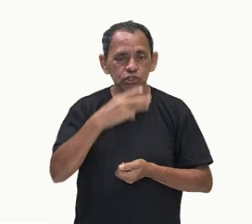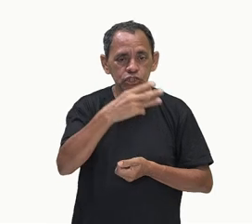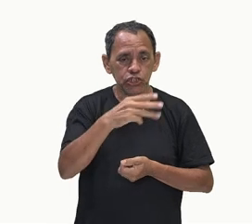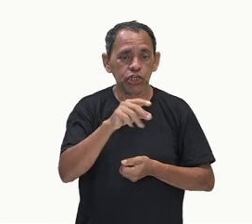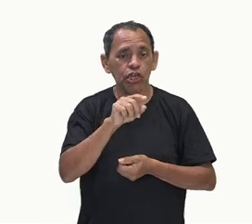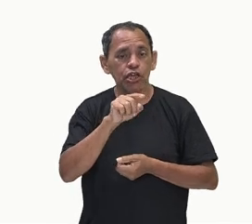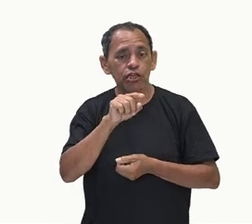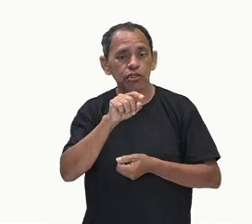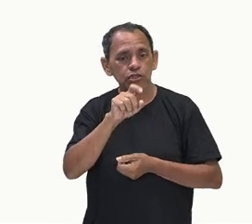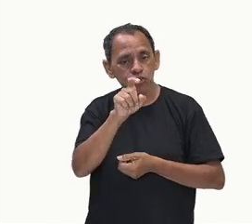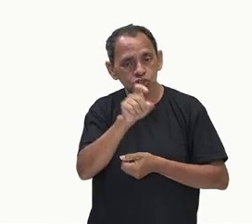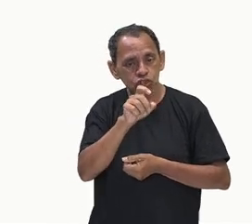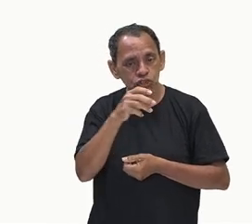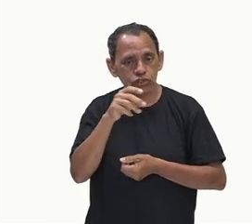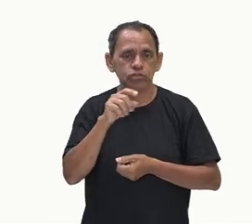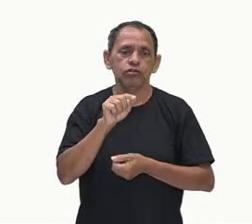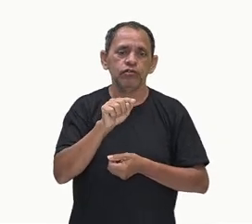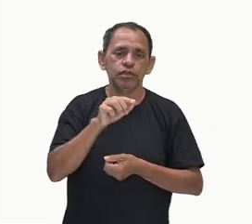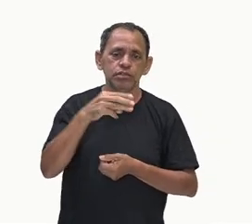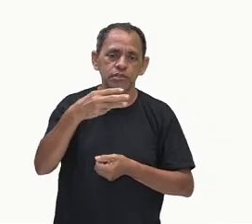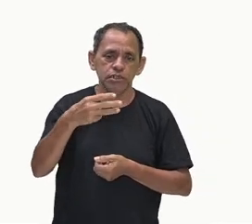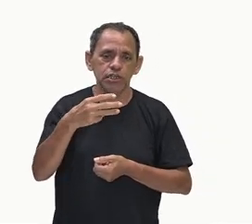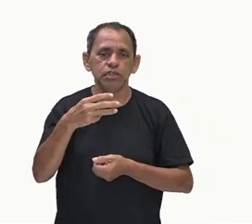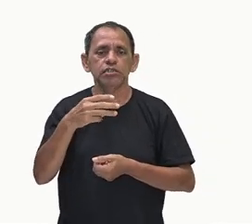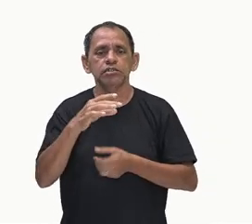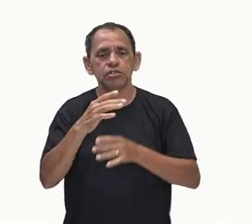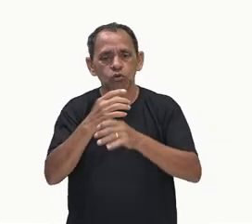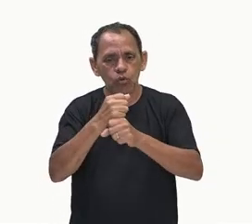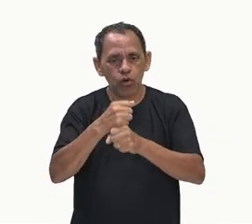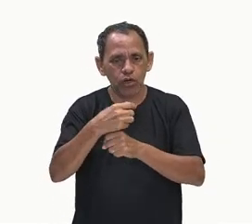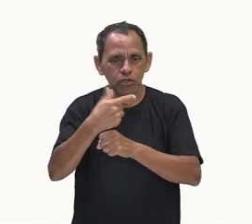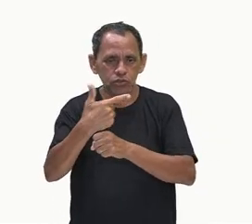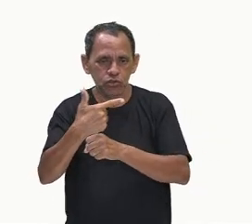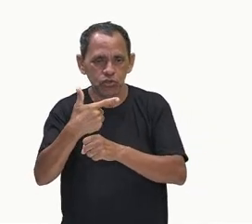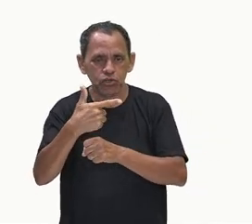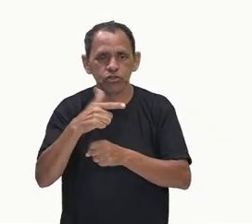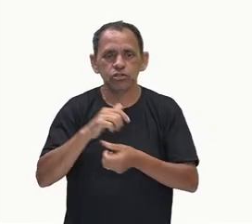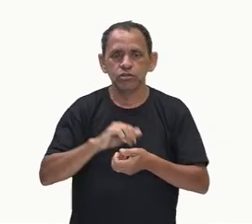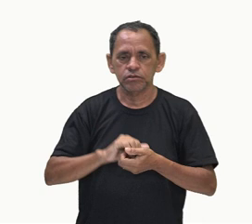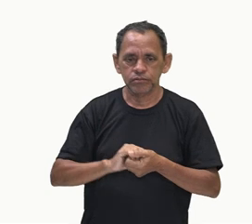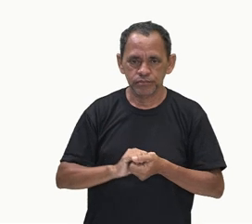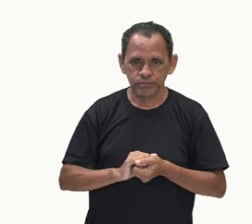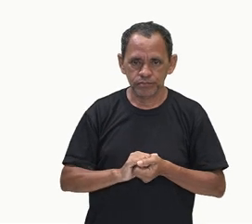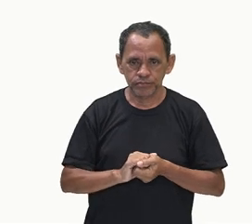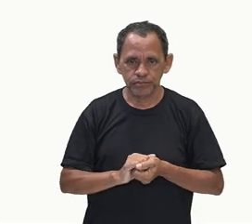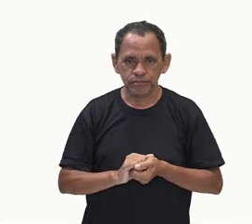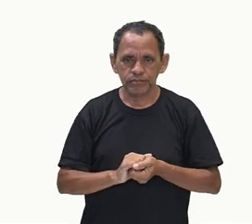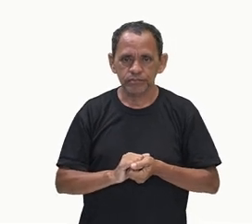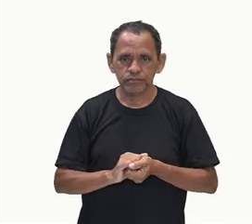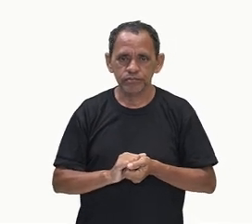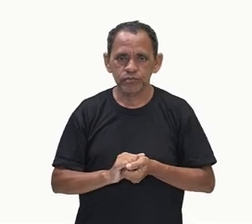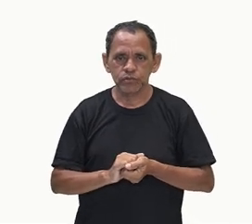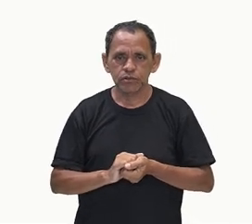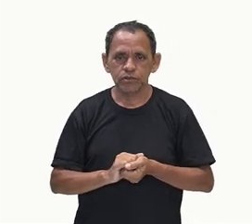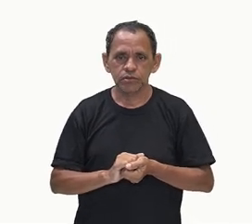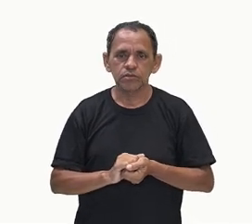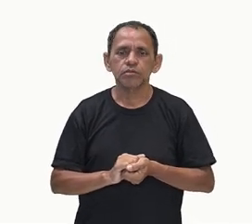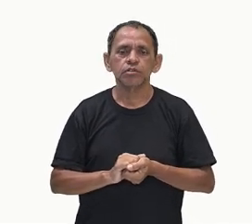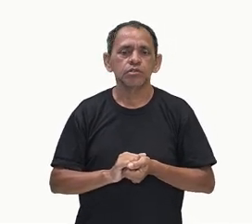3 = 2 x 4x + 1 3x x 3 é